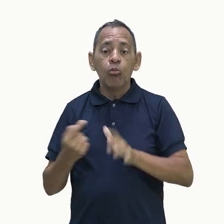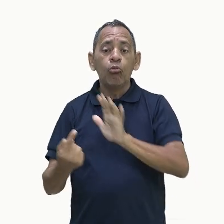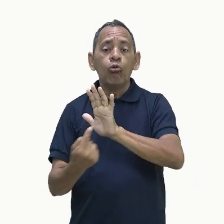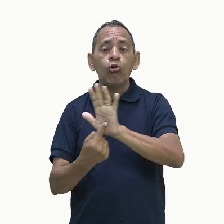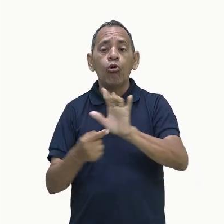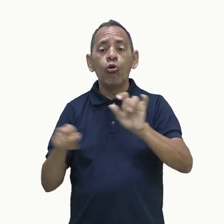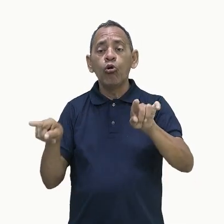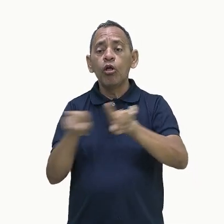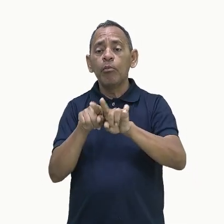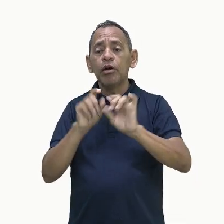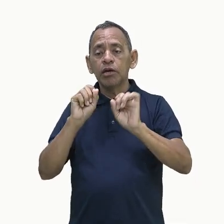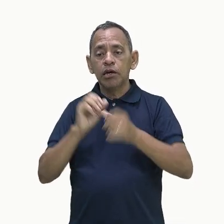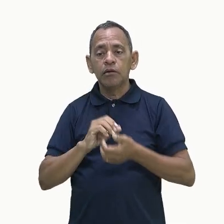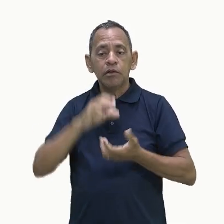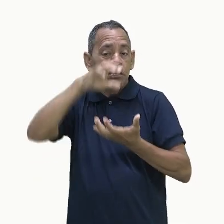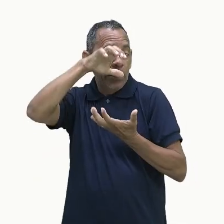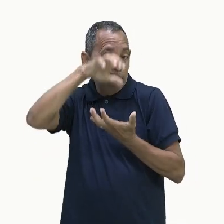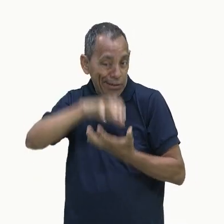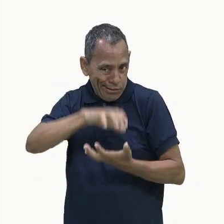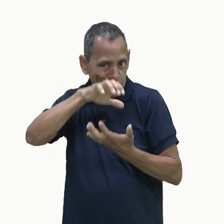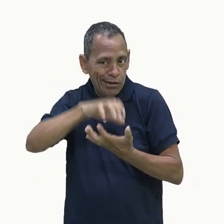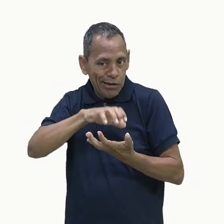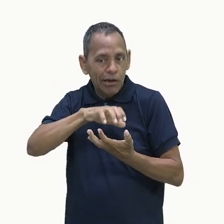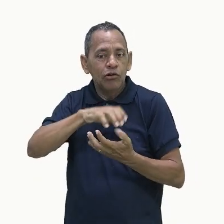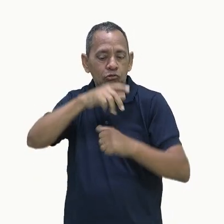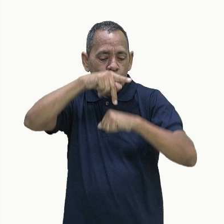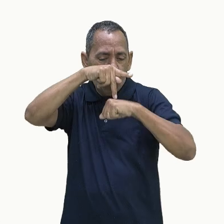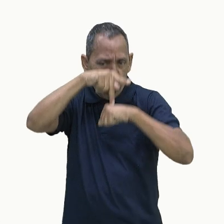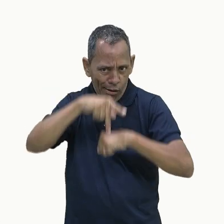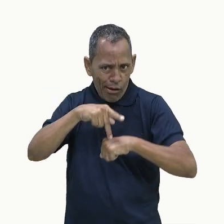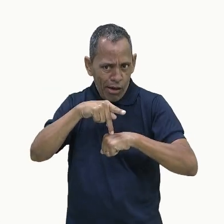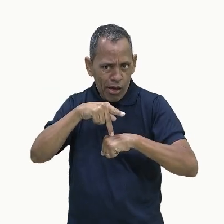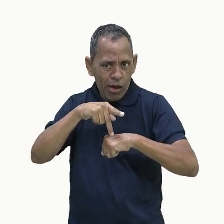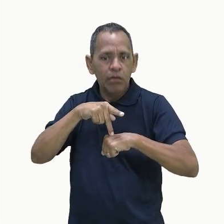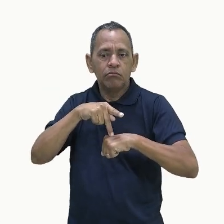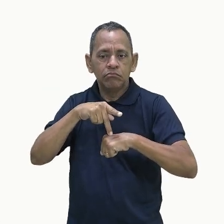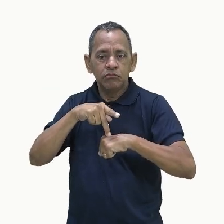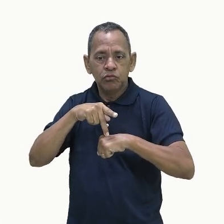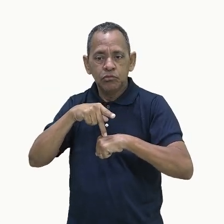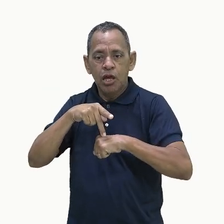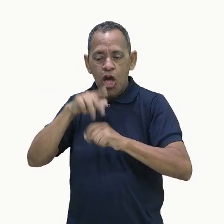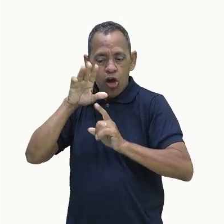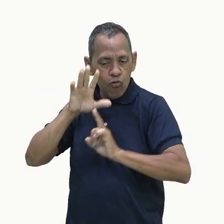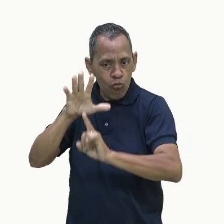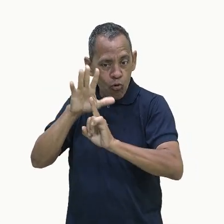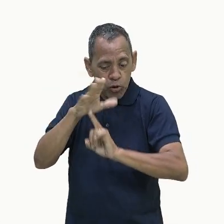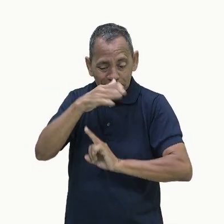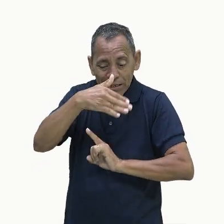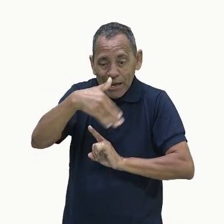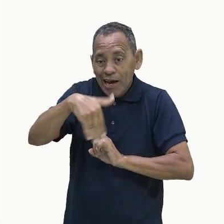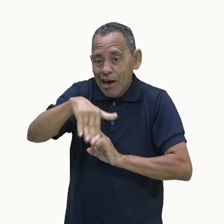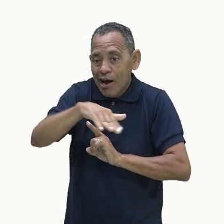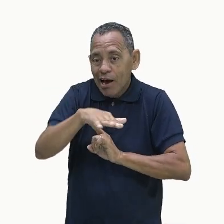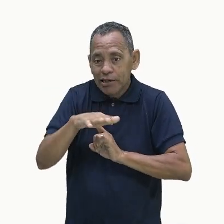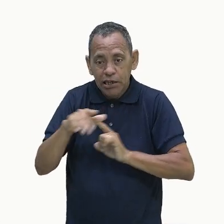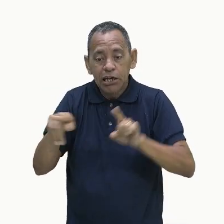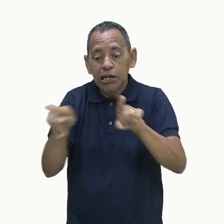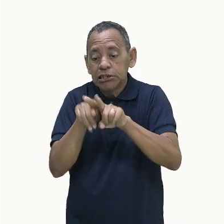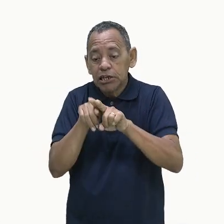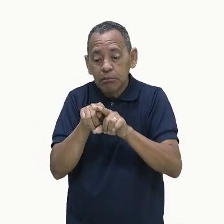pressão aplicada em um ponto de um líquido, como nós falamos, na hidrostática estamos falando de